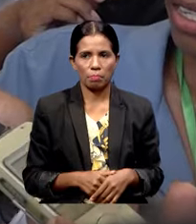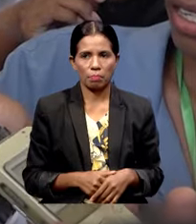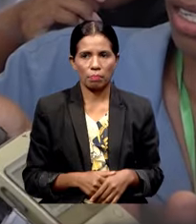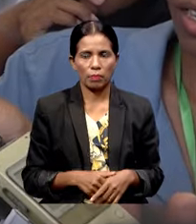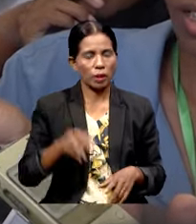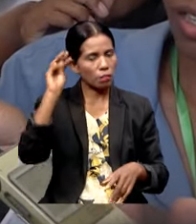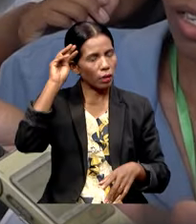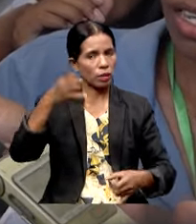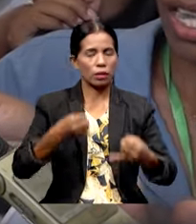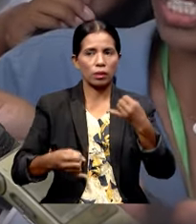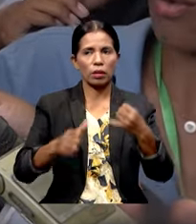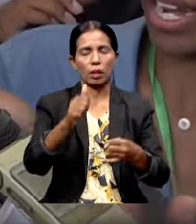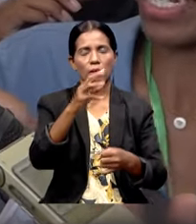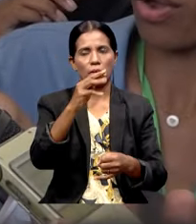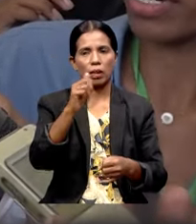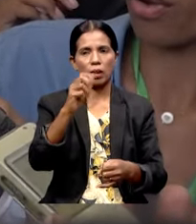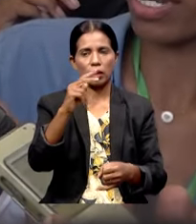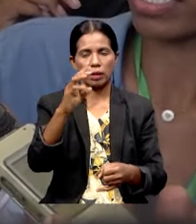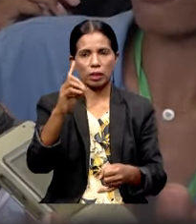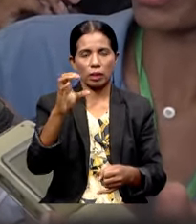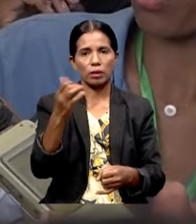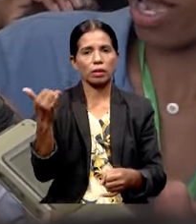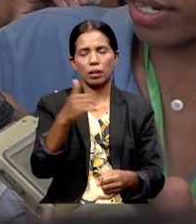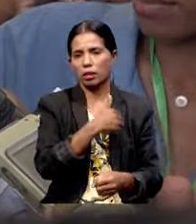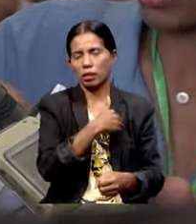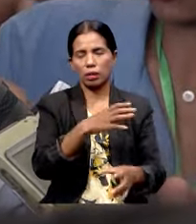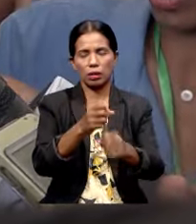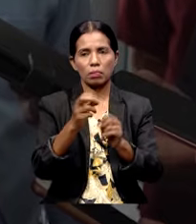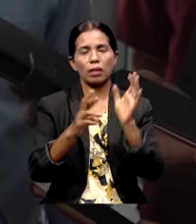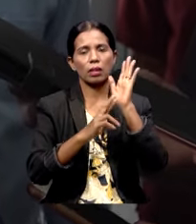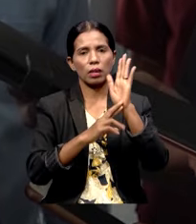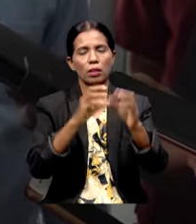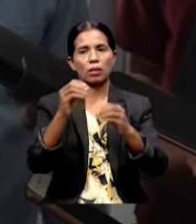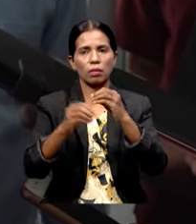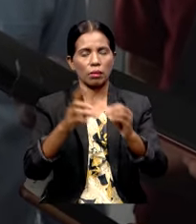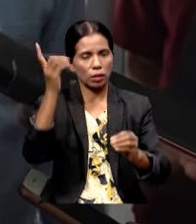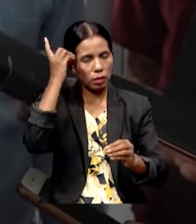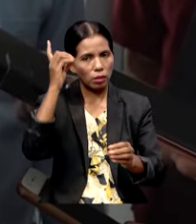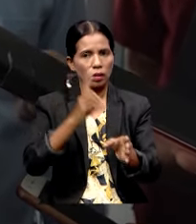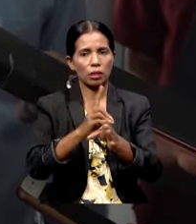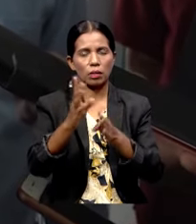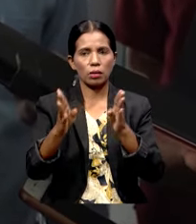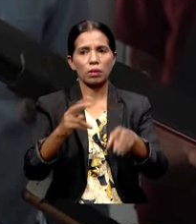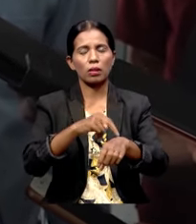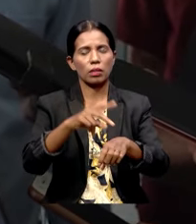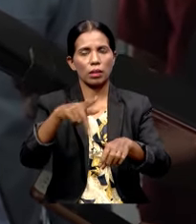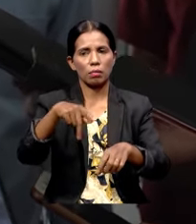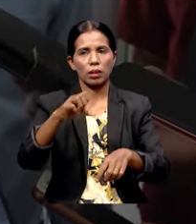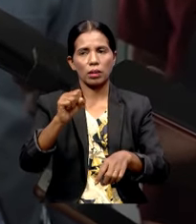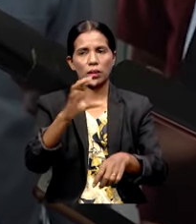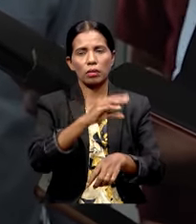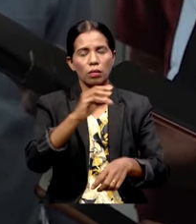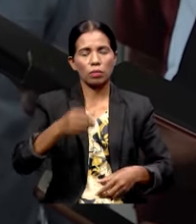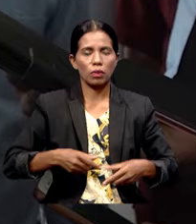Ministro da Justiça Amandio de Sá Benevides Hateten se dá o seu relatório quando a desconfia do Diretor Nacional PSIC foi arma bem